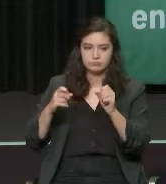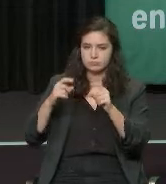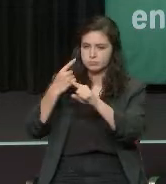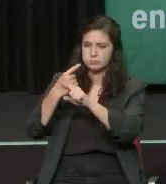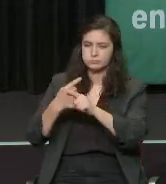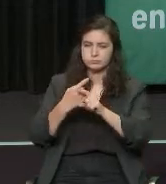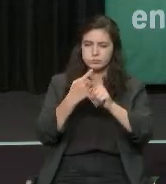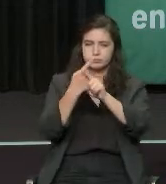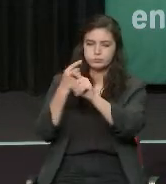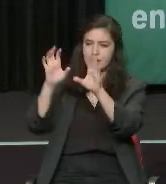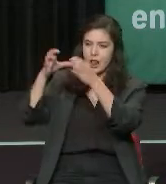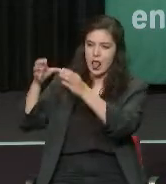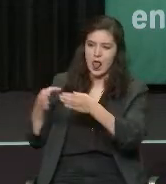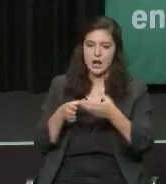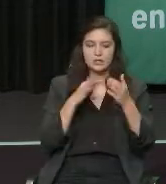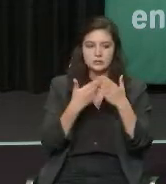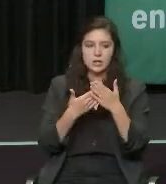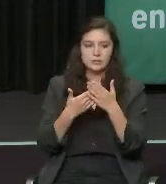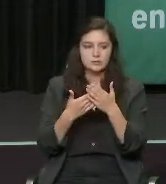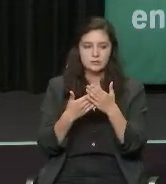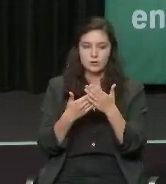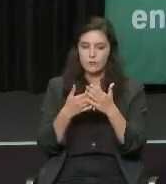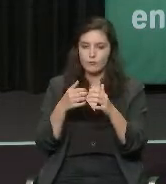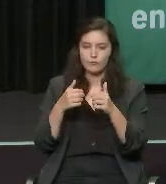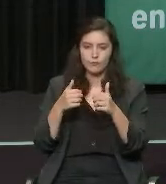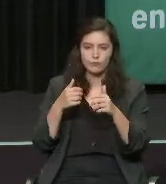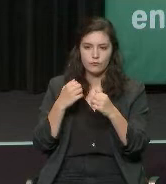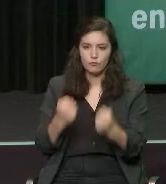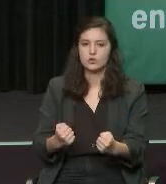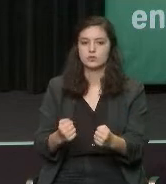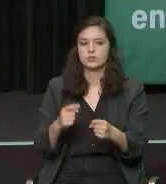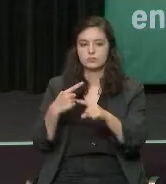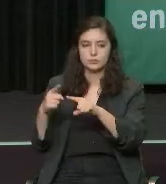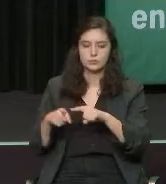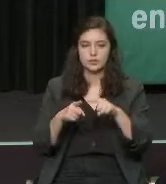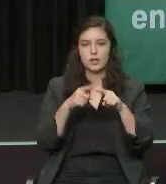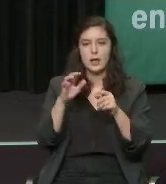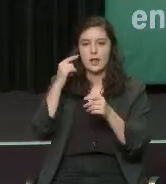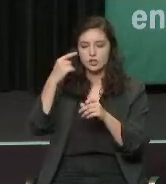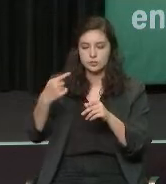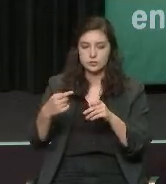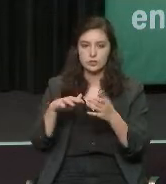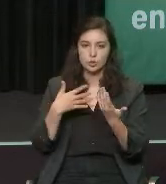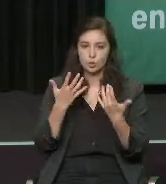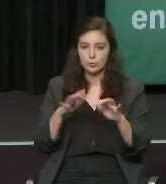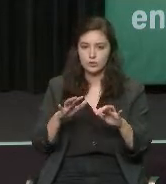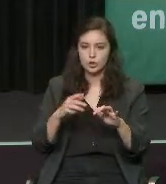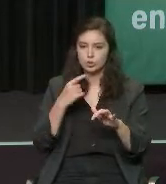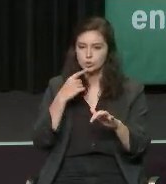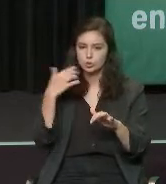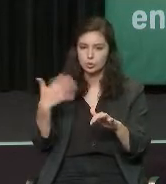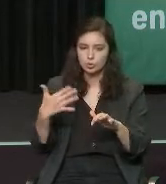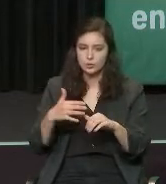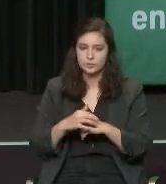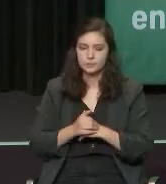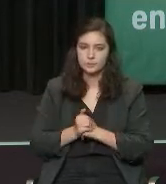irá alargar o alcance das megaconstelações. Temos aqui alguns fatores,